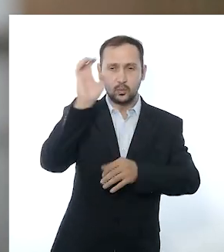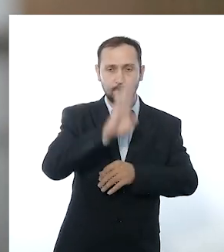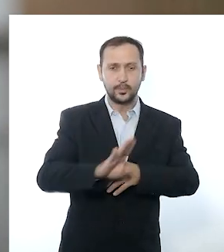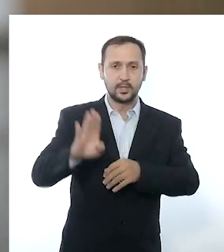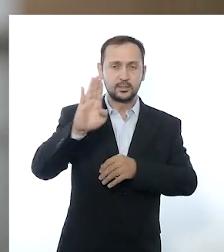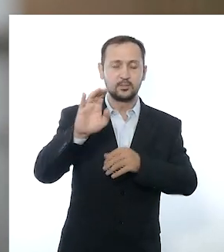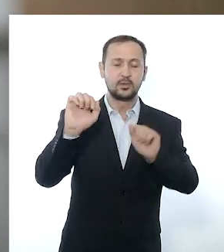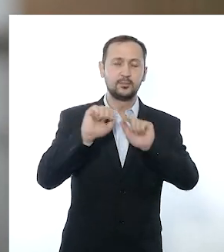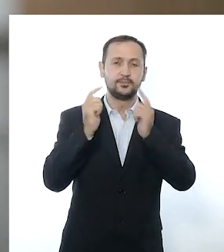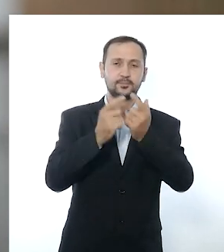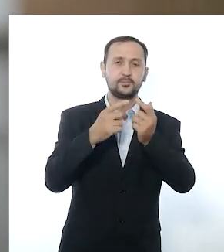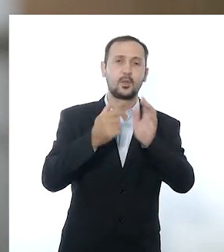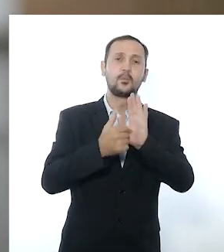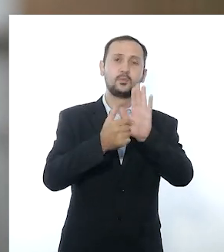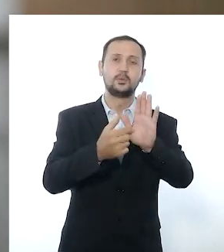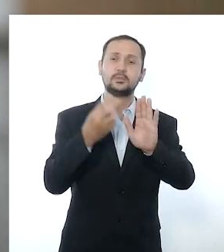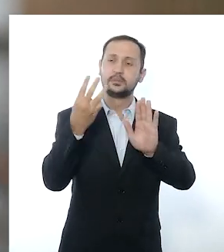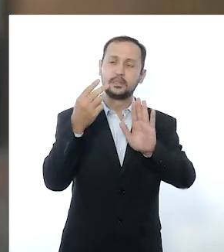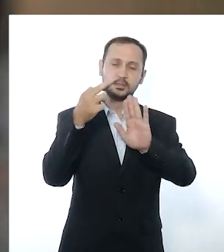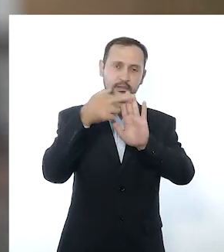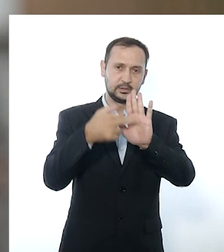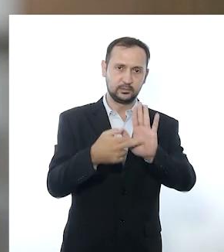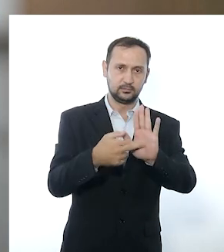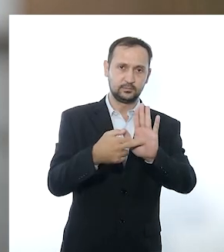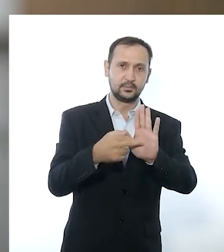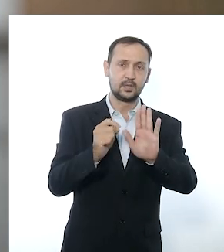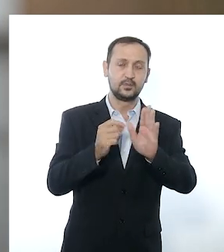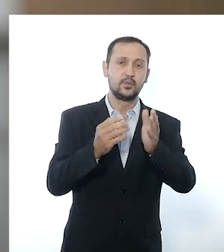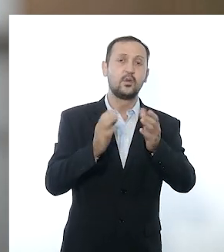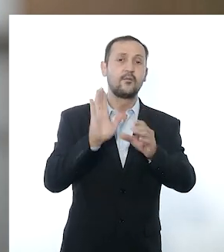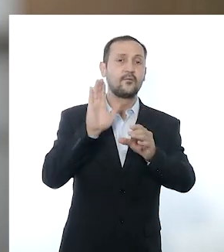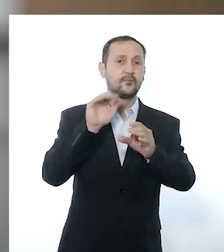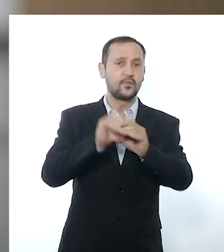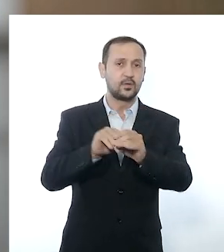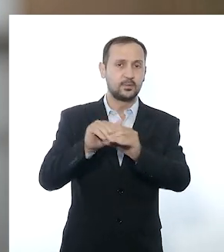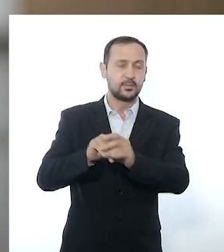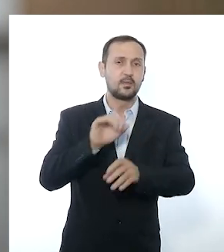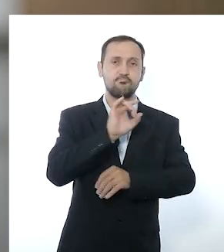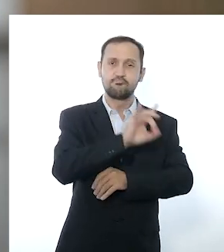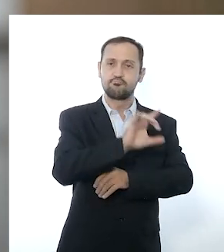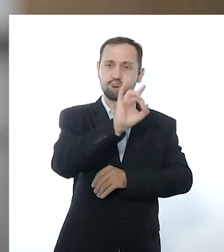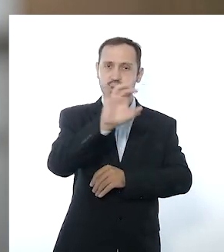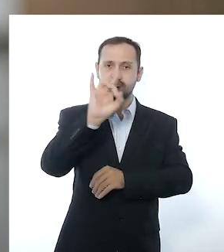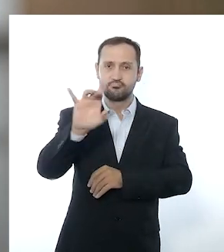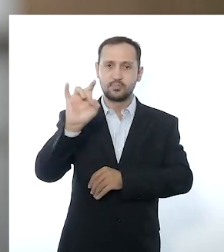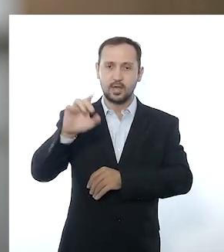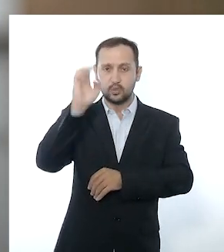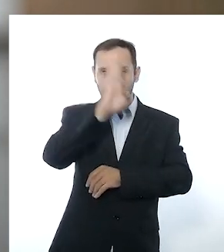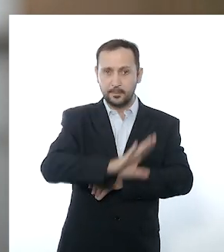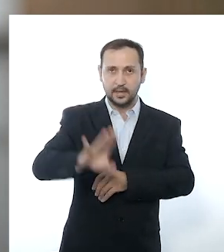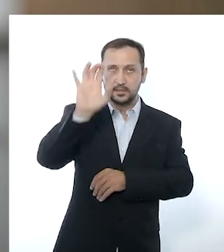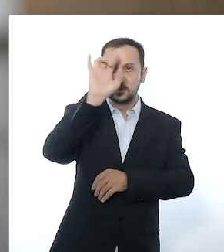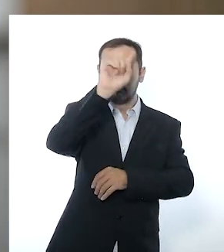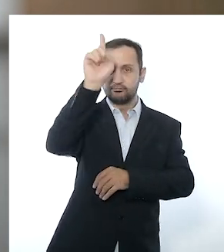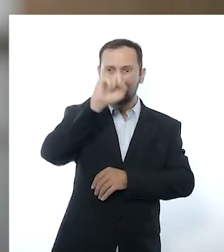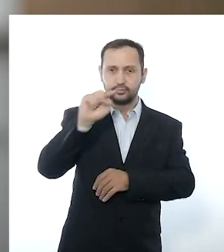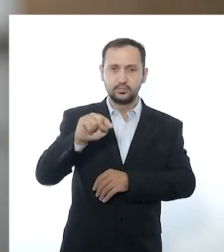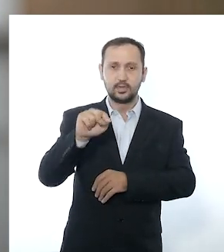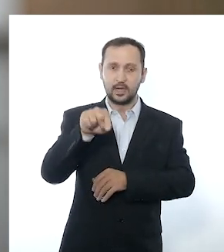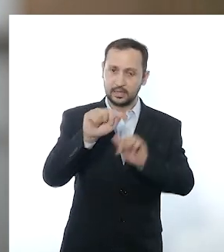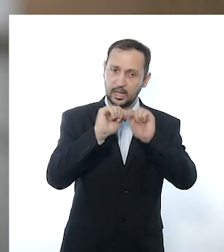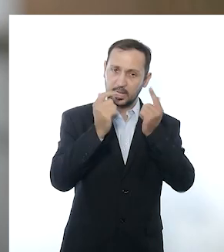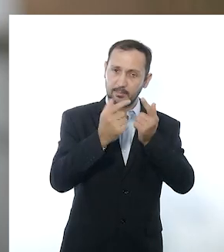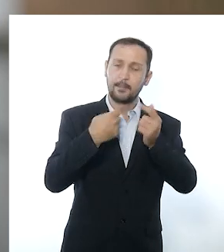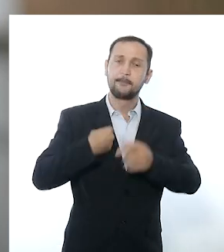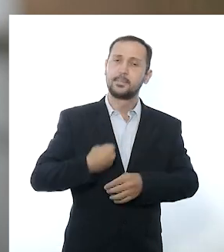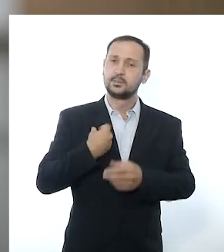3 resoluções e elas foram votadas por cada Assembleia Legislativa do Brasil. A Lemes também participou